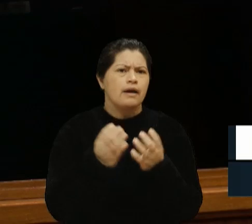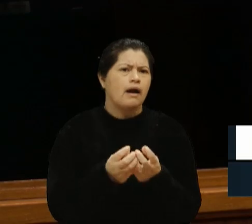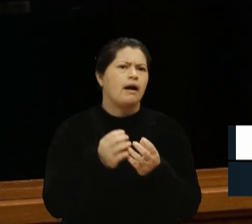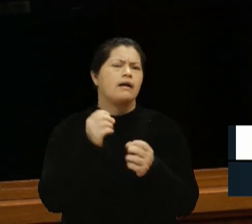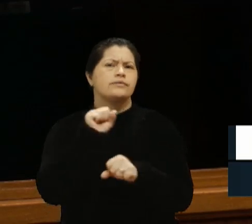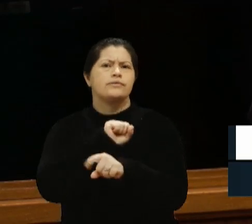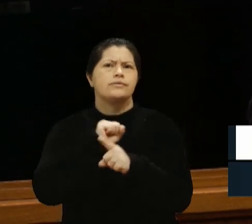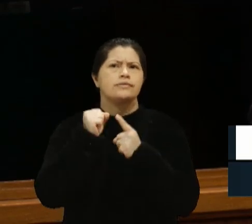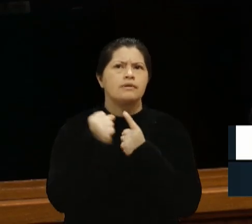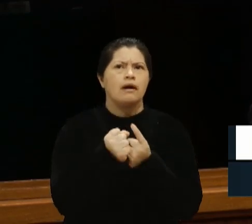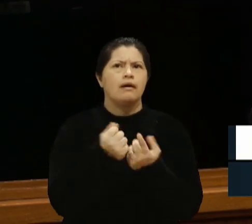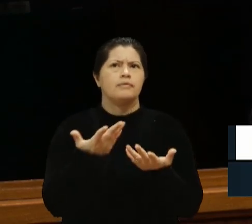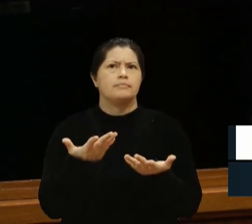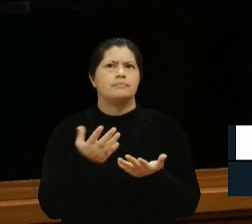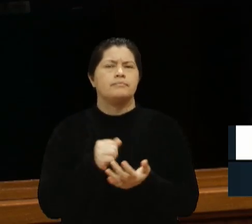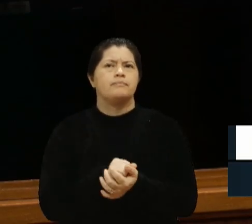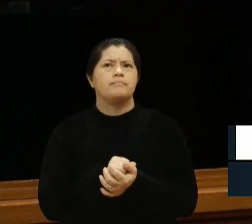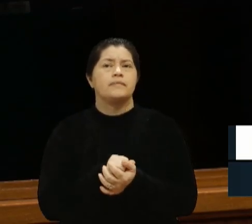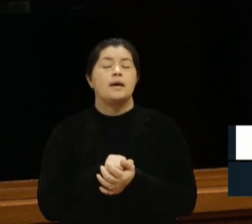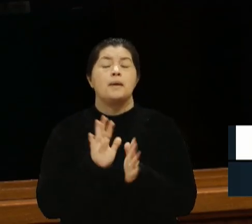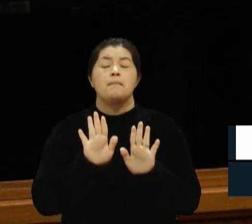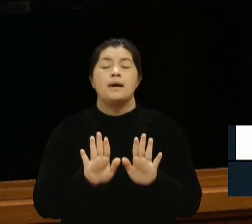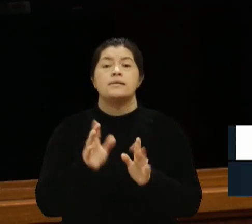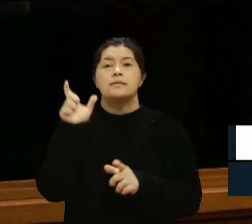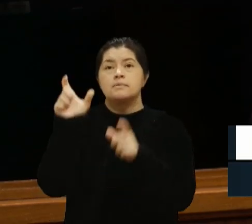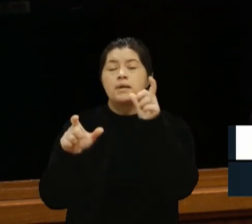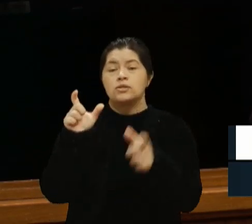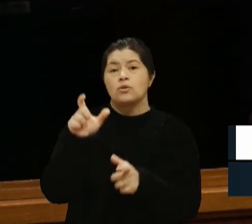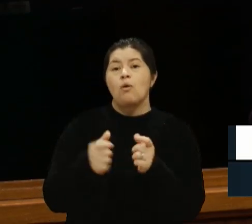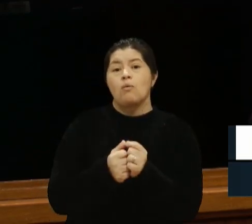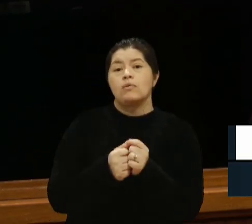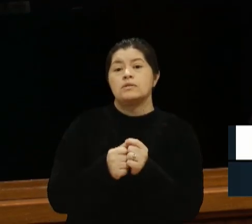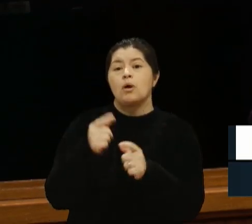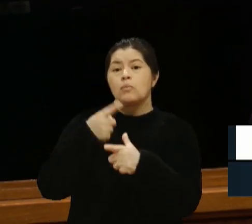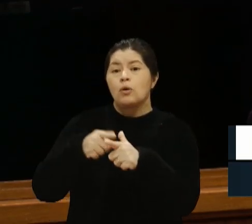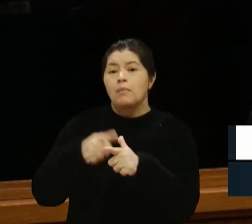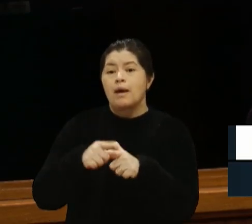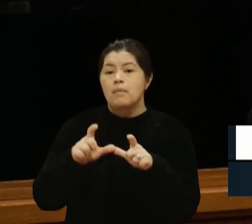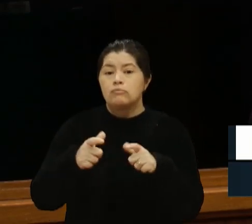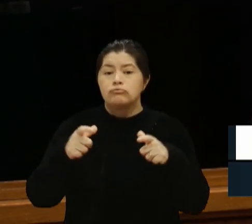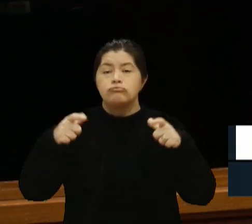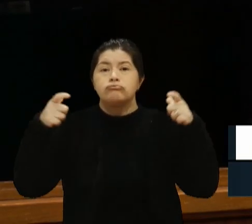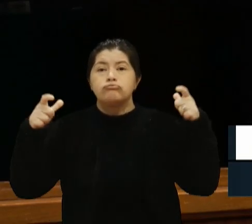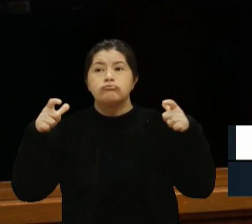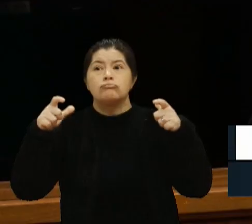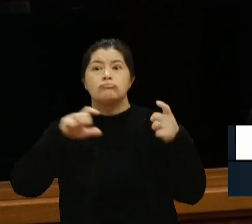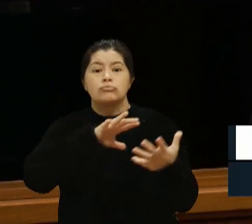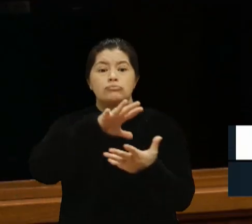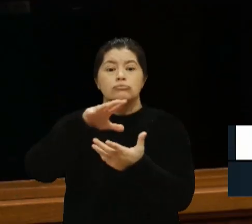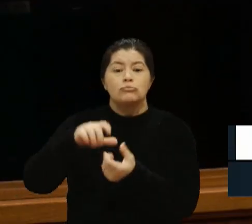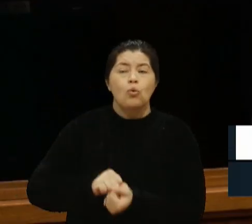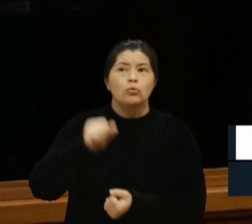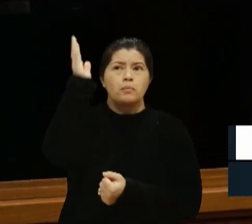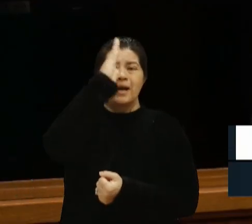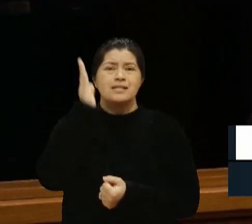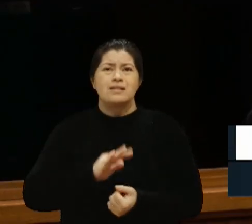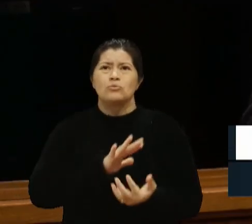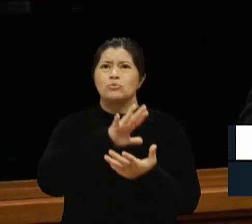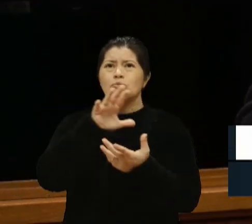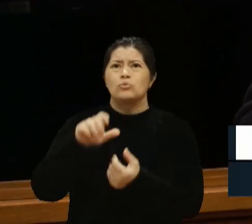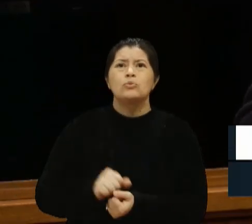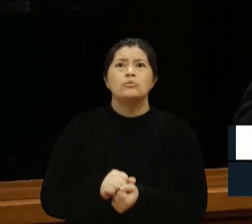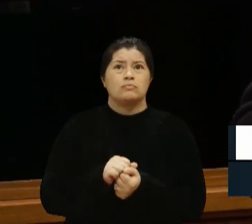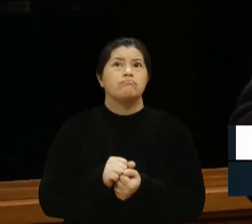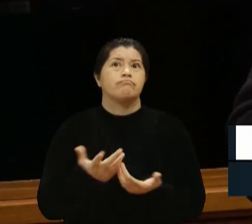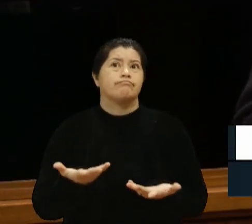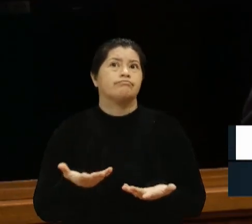sociais, mas as pessoas em situação de rua é um problema social que aumenta no mundo inteiro, é um problema do Brasil inteiro, e a nossa cidade é uma